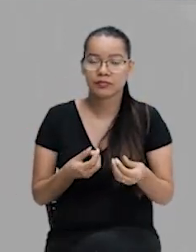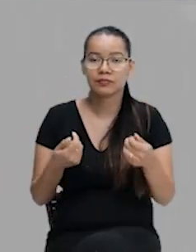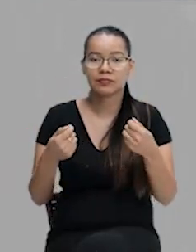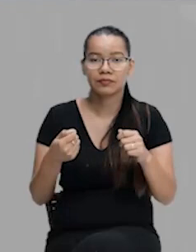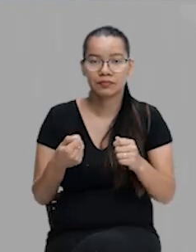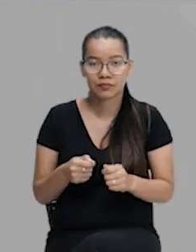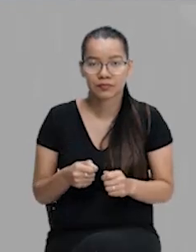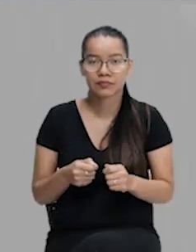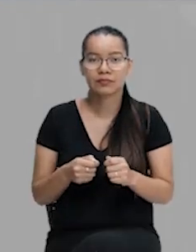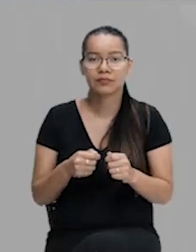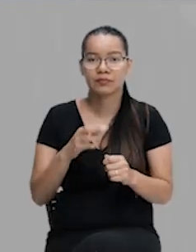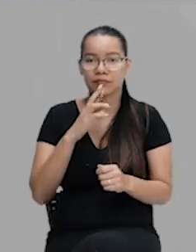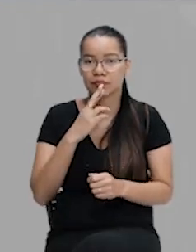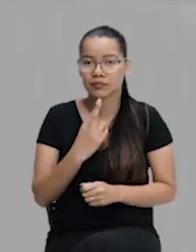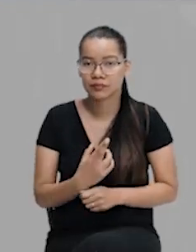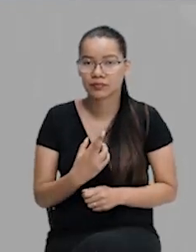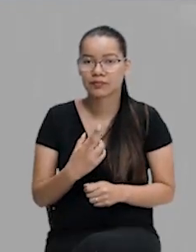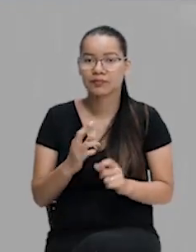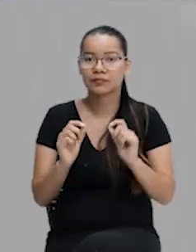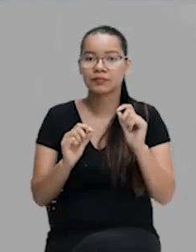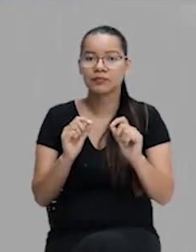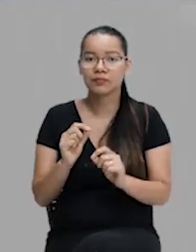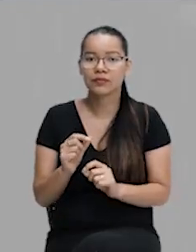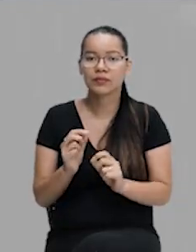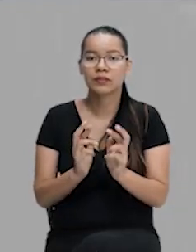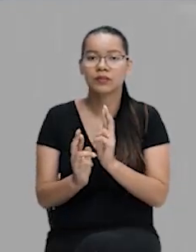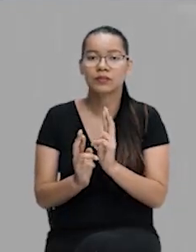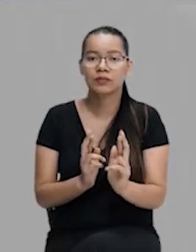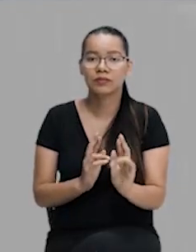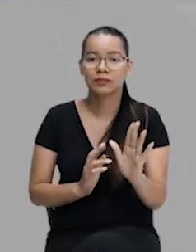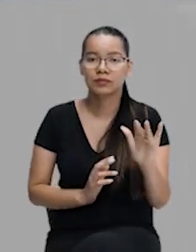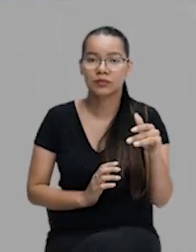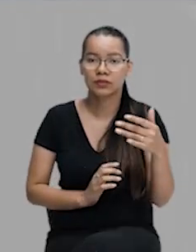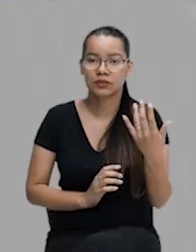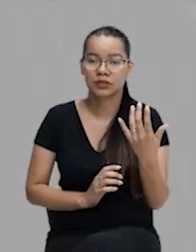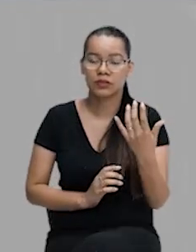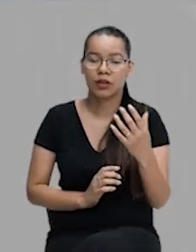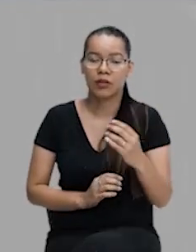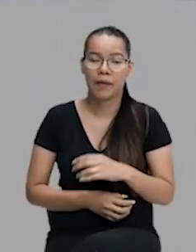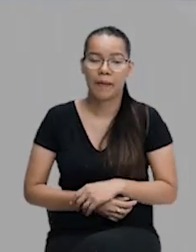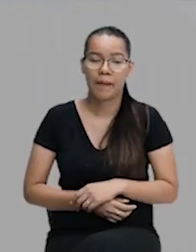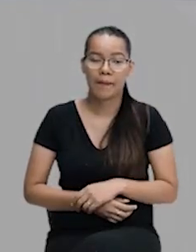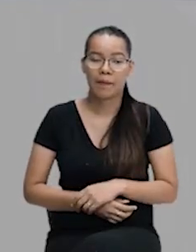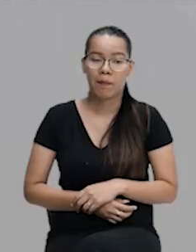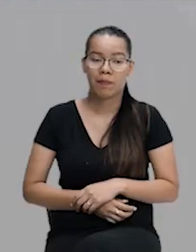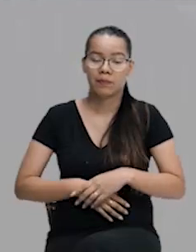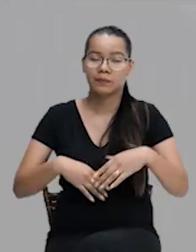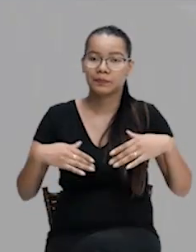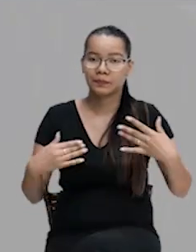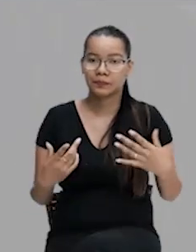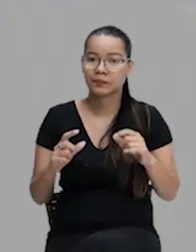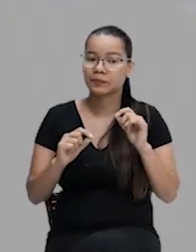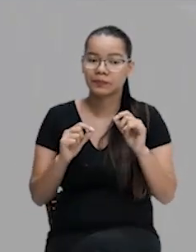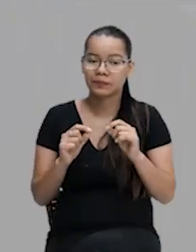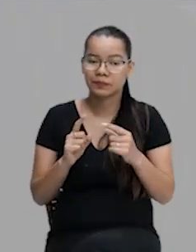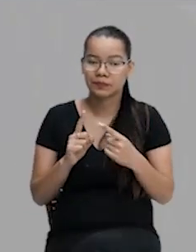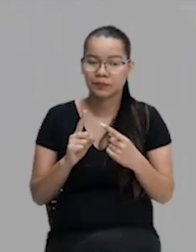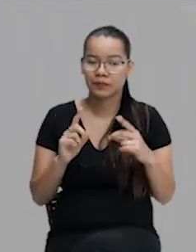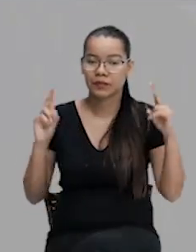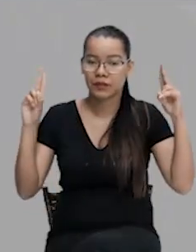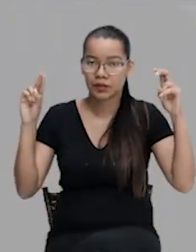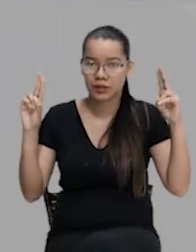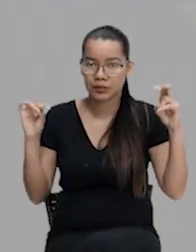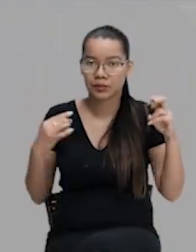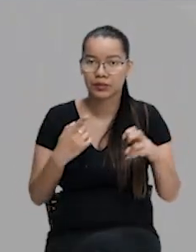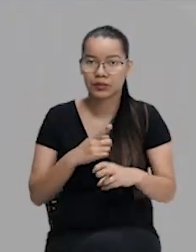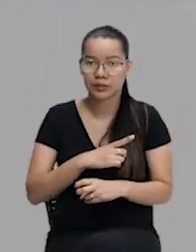ser satisfeitas para que essas reações possam ocorrer. Bom, e essas condições é o tema da